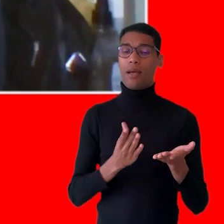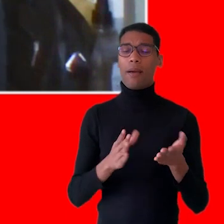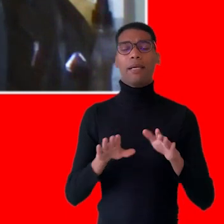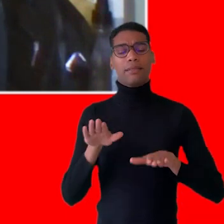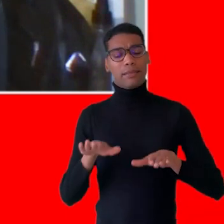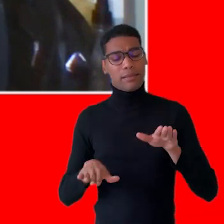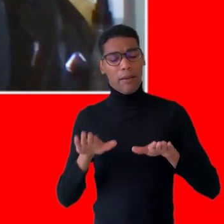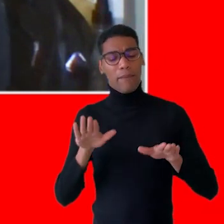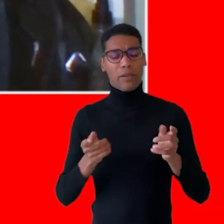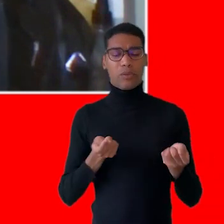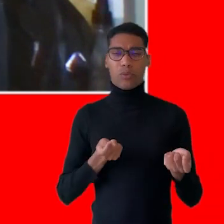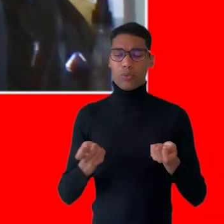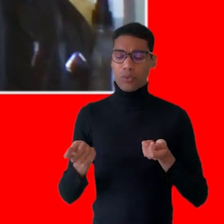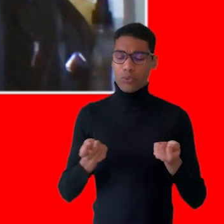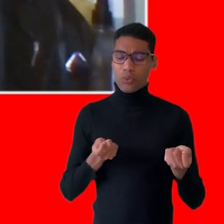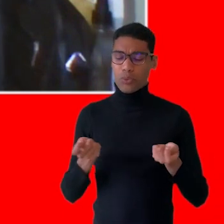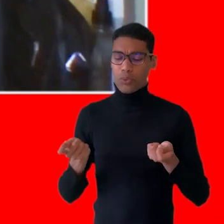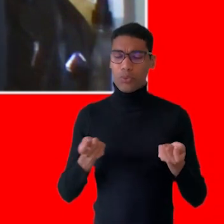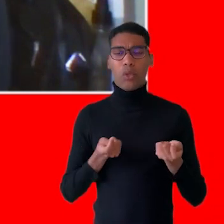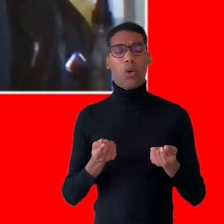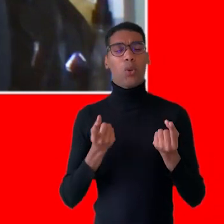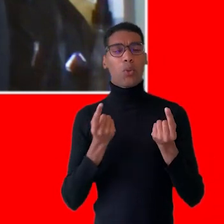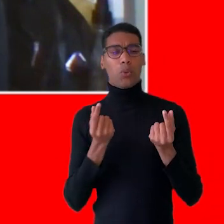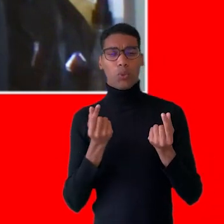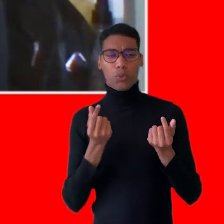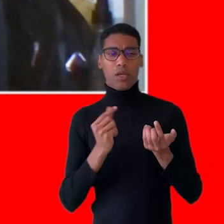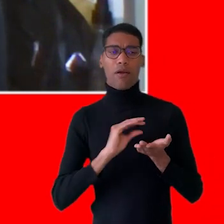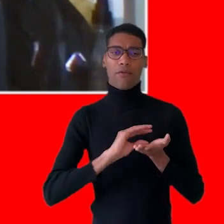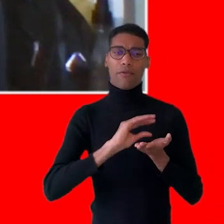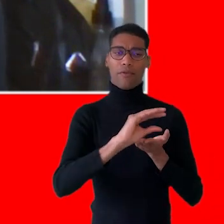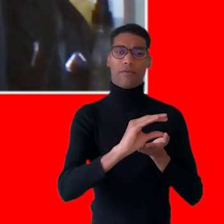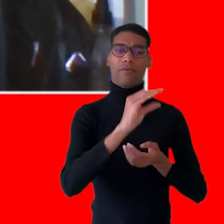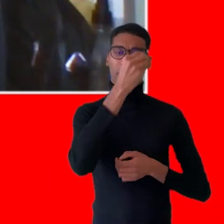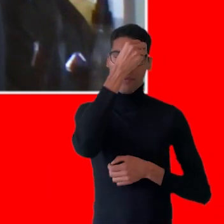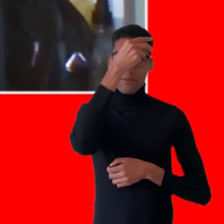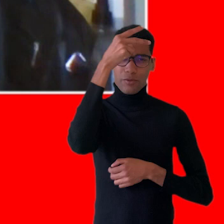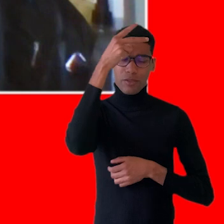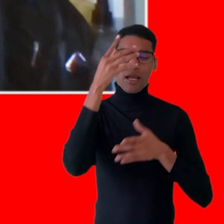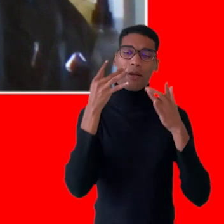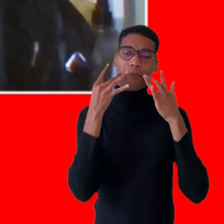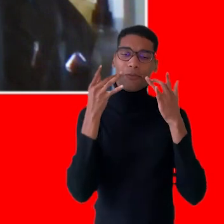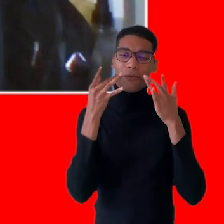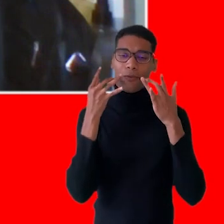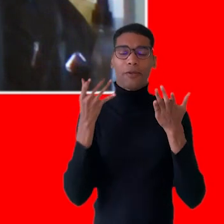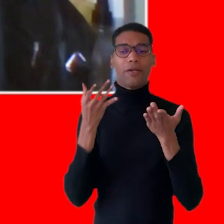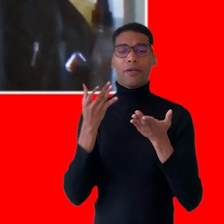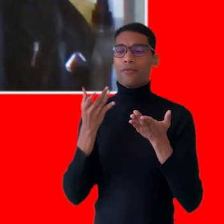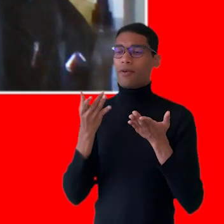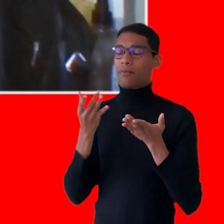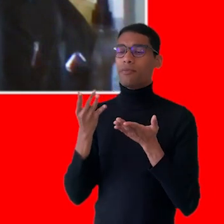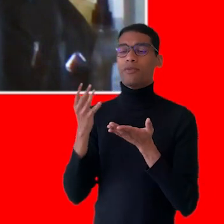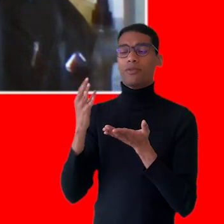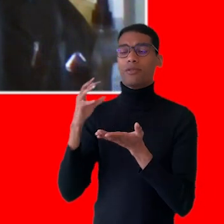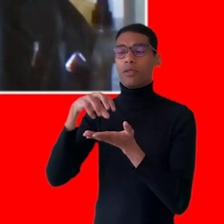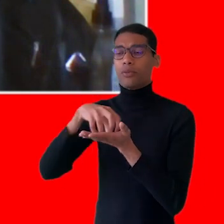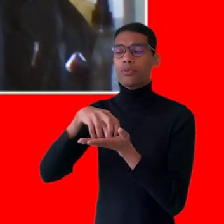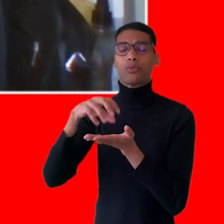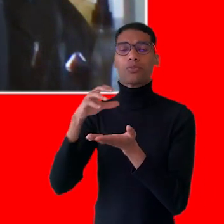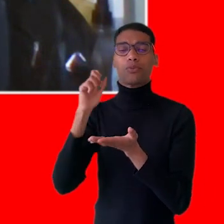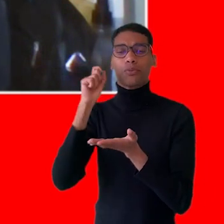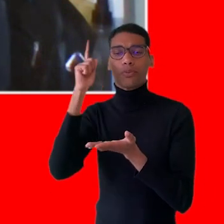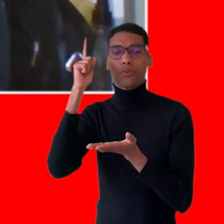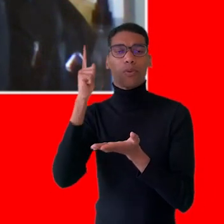gestão, o recurso vai para o Teatro Municipal, vai para o Centro Cultural, vai para a Biblioteca Mário de